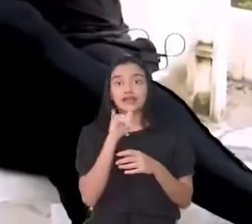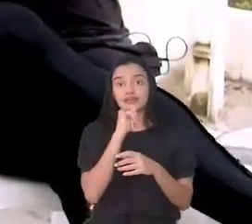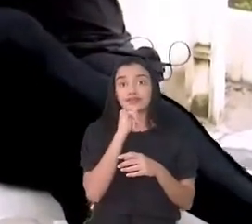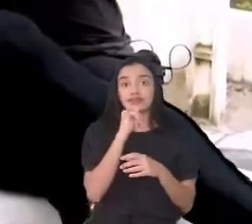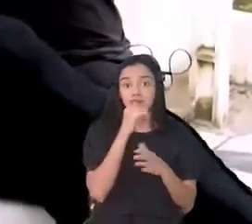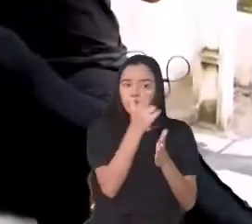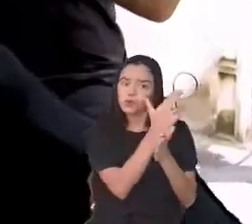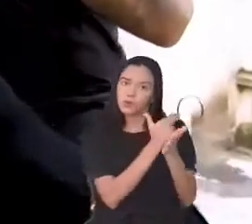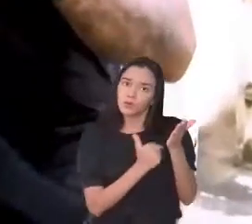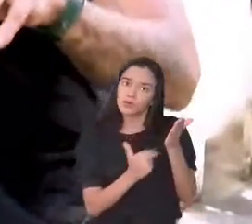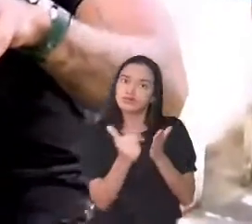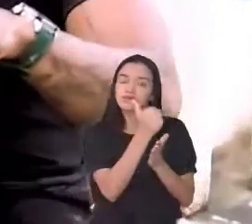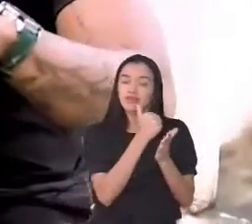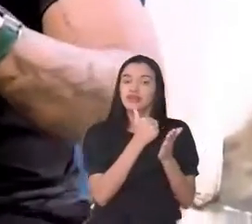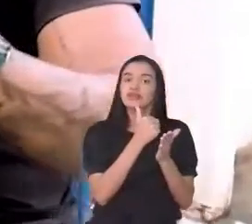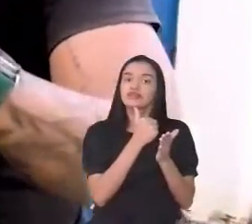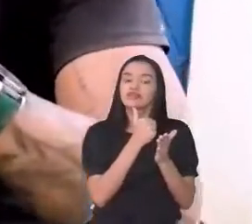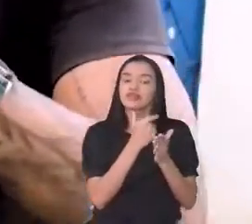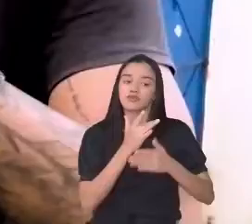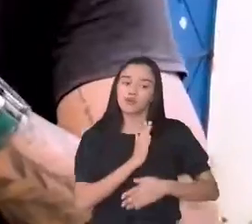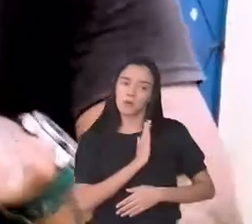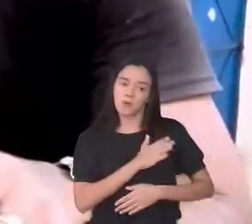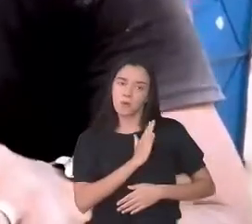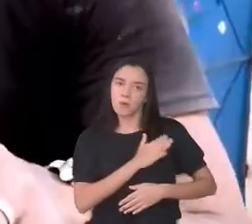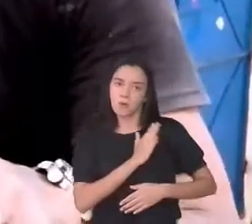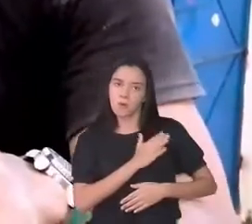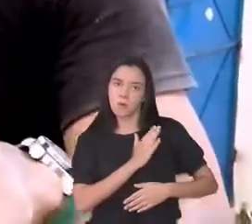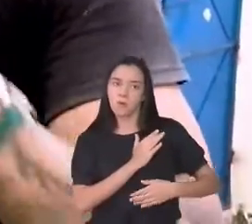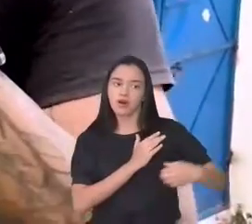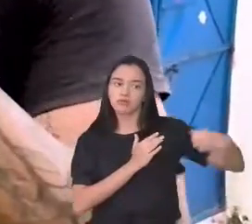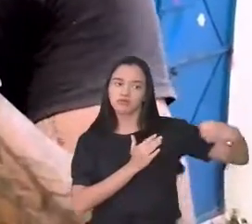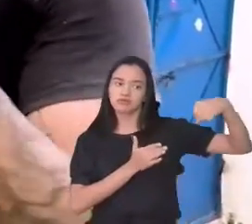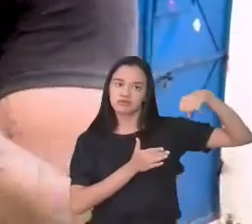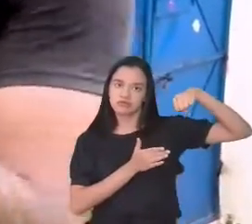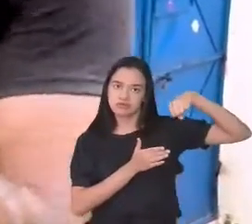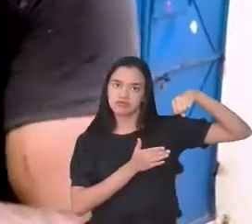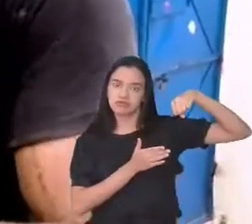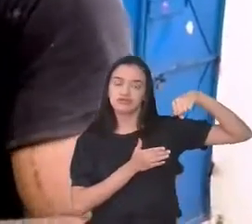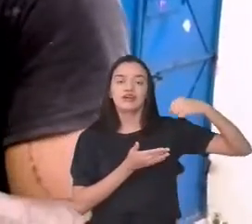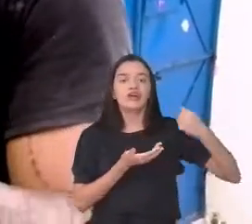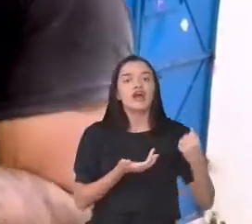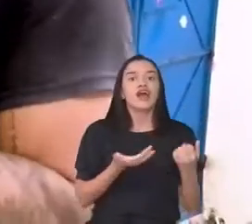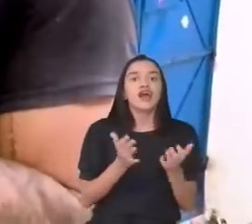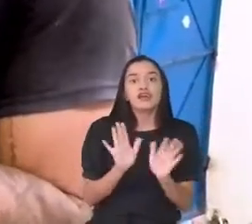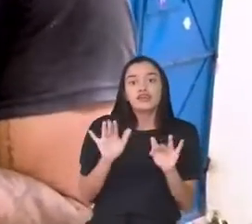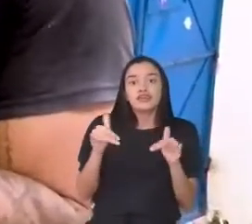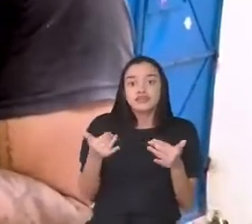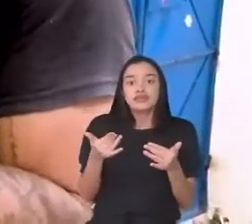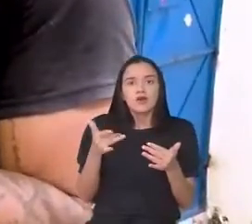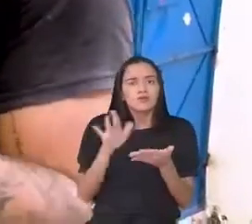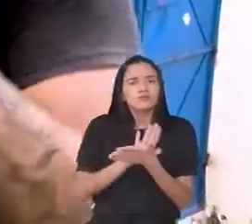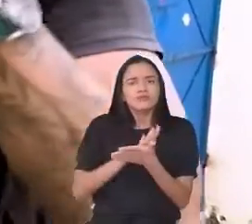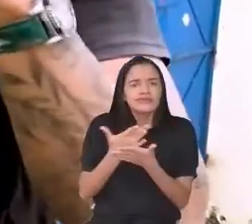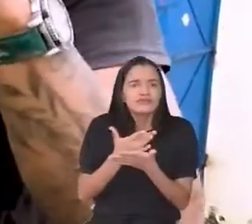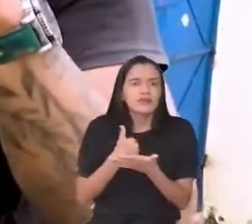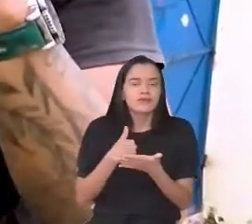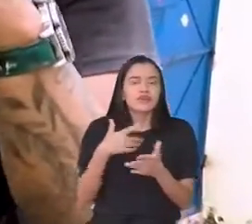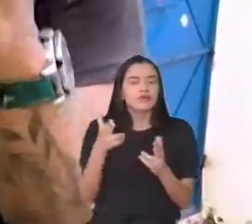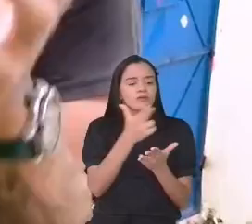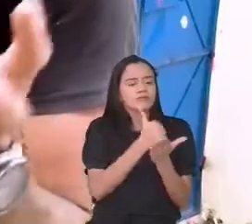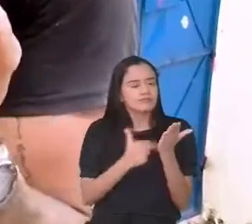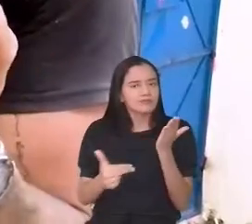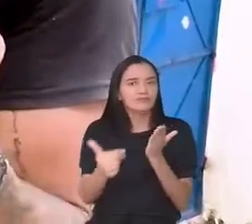é, plante amor, colhe bem. E, geralmente, a frase está do lado dele. Ou seja, eu não te dou a opção de tu interpretar muito. Eu desenho uma